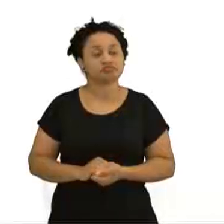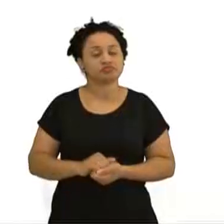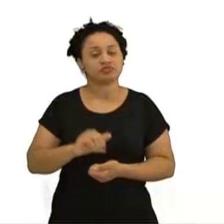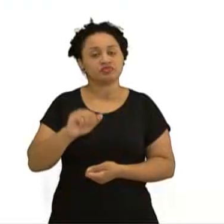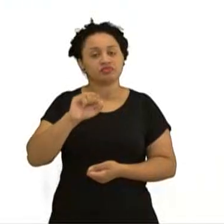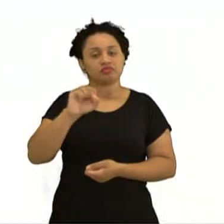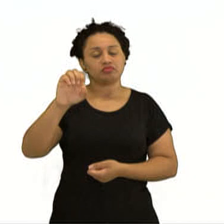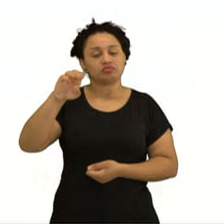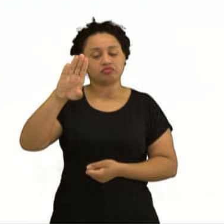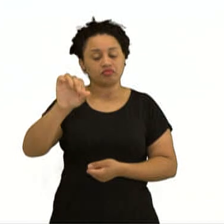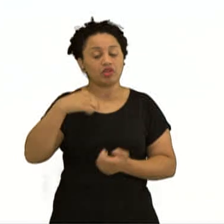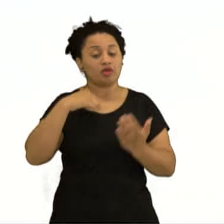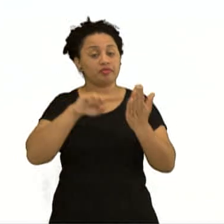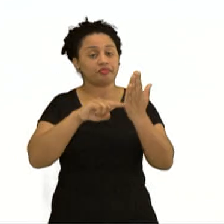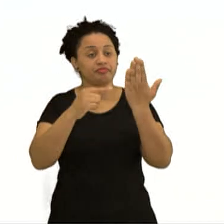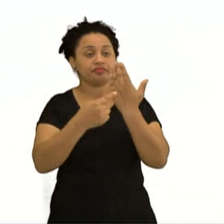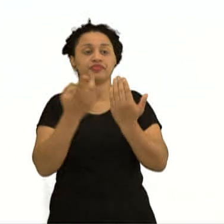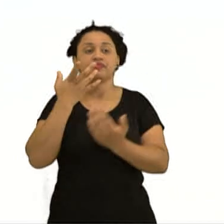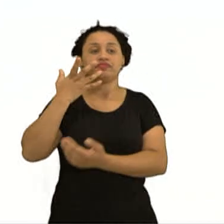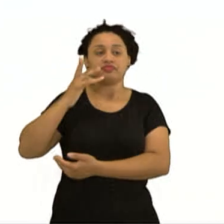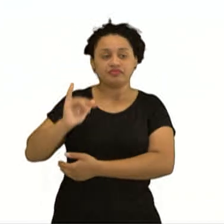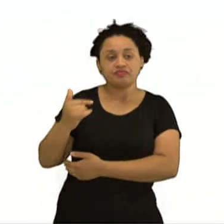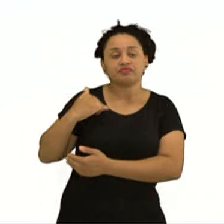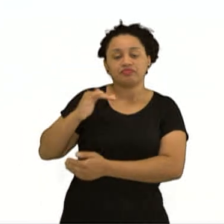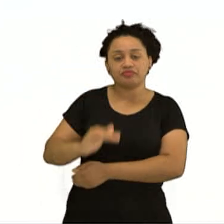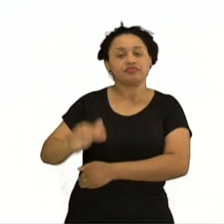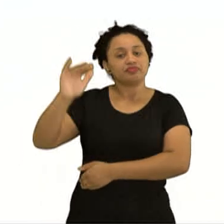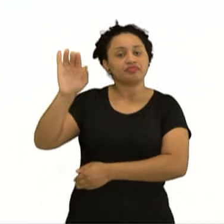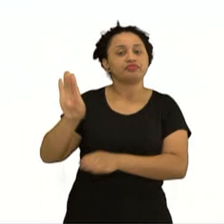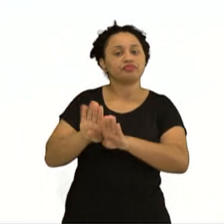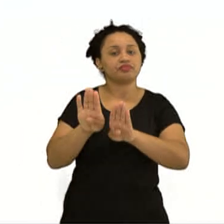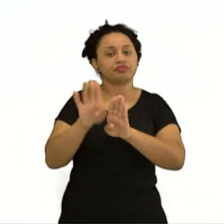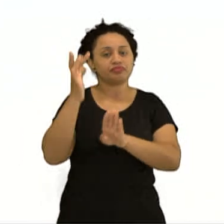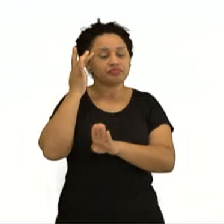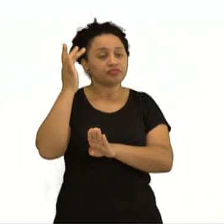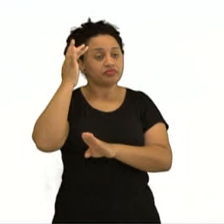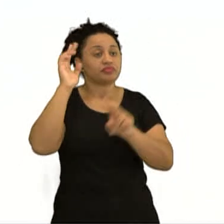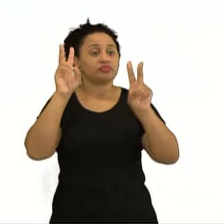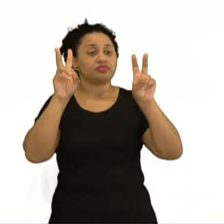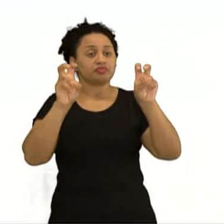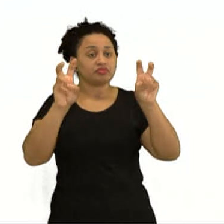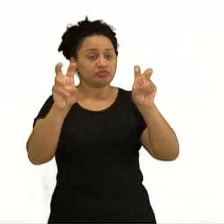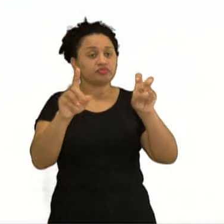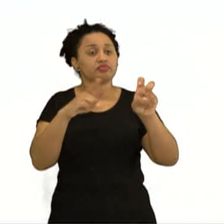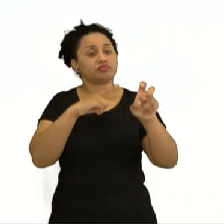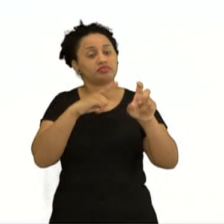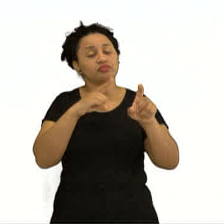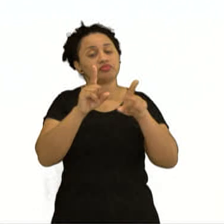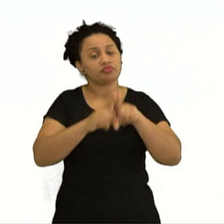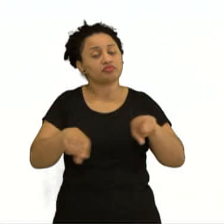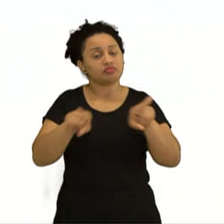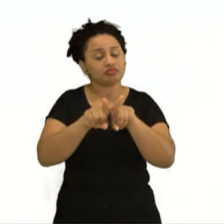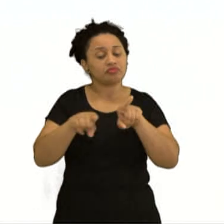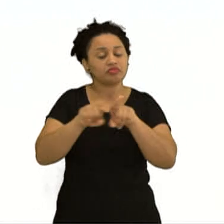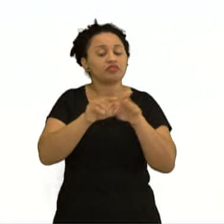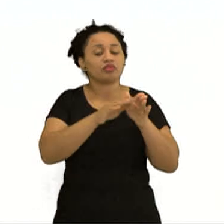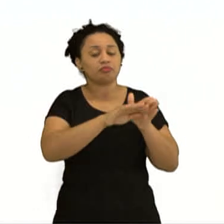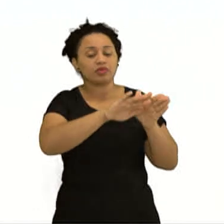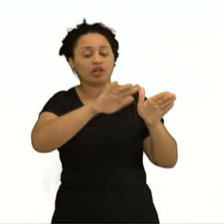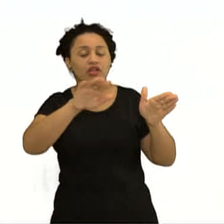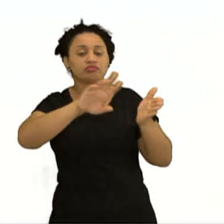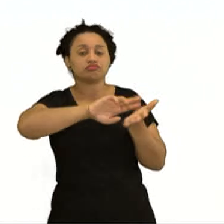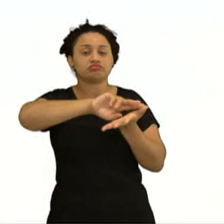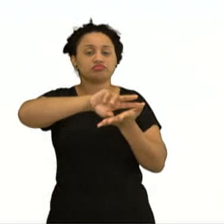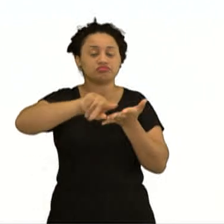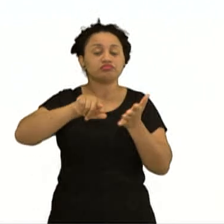metáforas de infância, crescimento e amadurecimento são tema recorrente em histórias